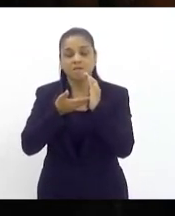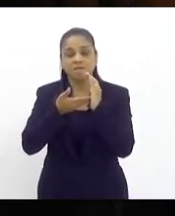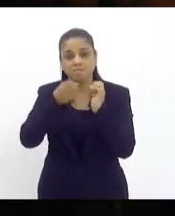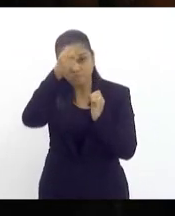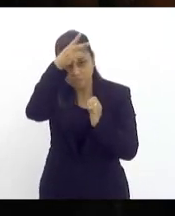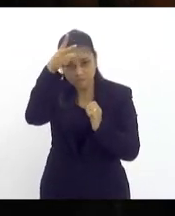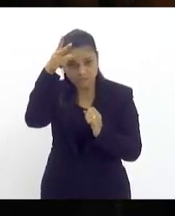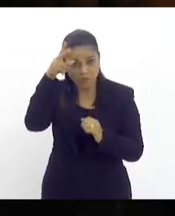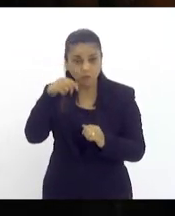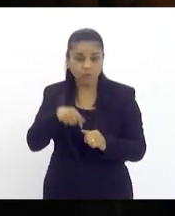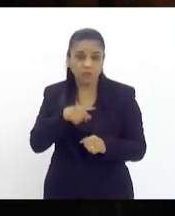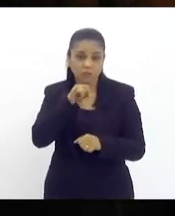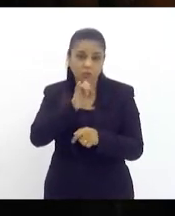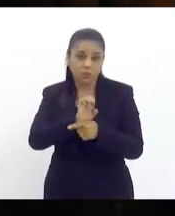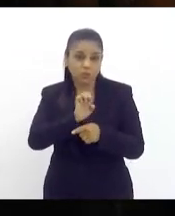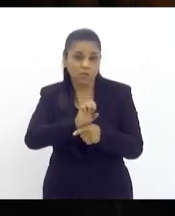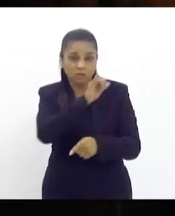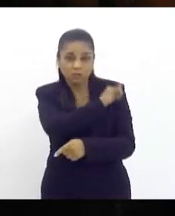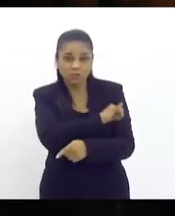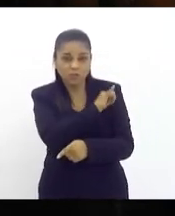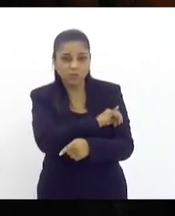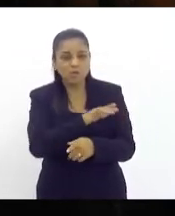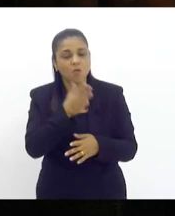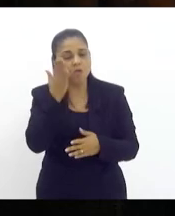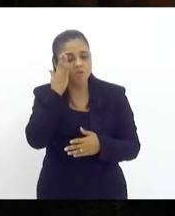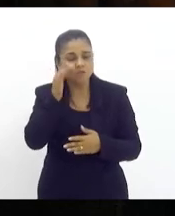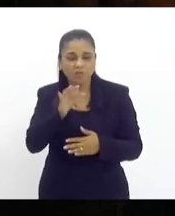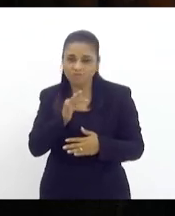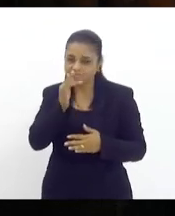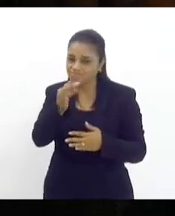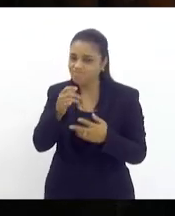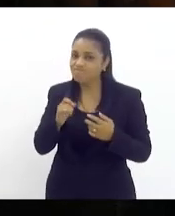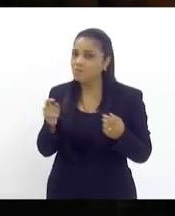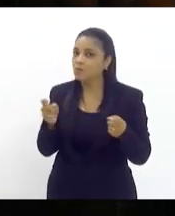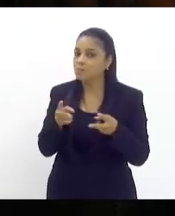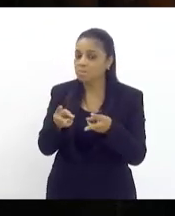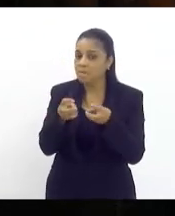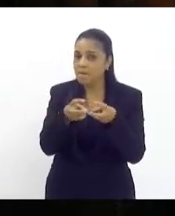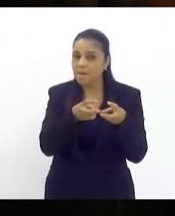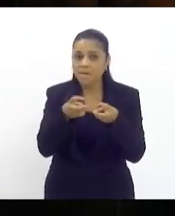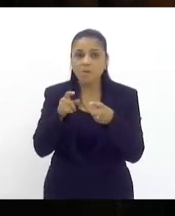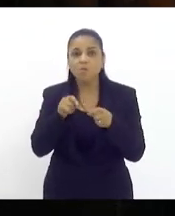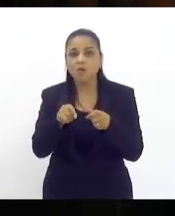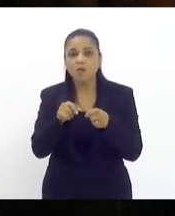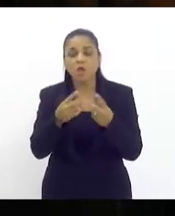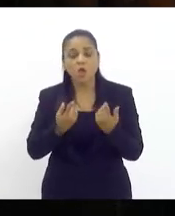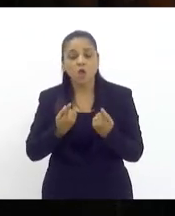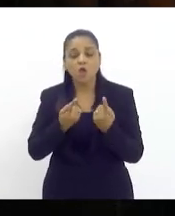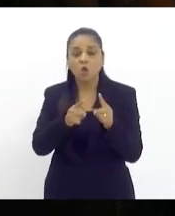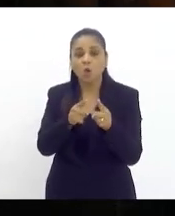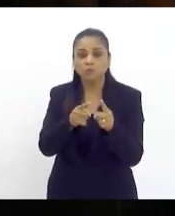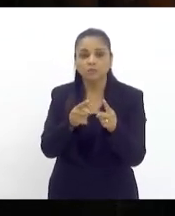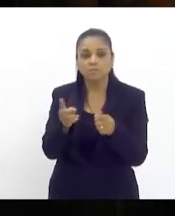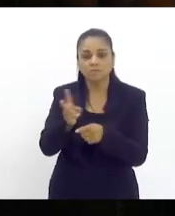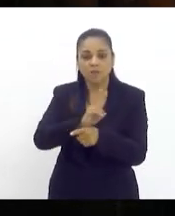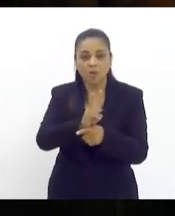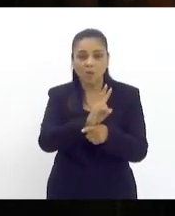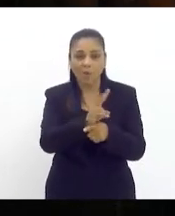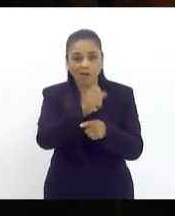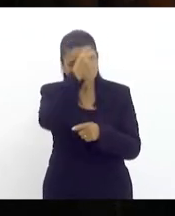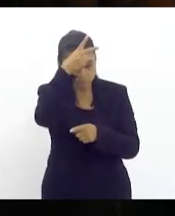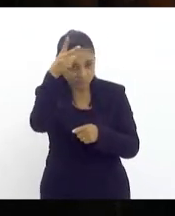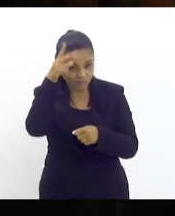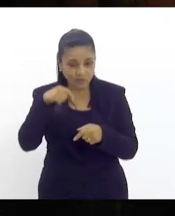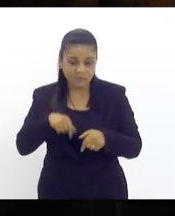antevendo que haverá uma covardia sendo plantada contra em primeiro lugar contra a guarda municipal em segundo contra o próprio